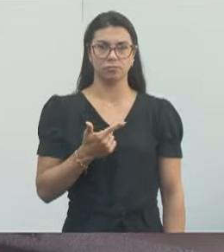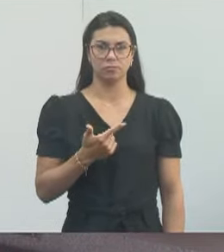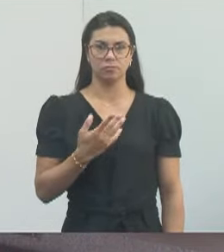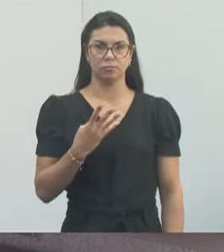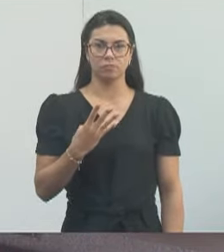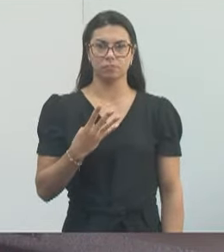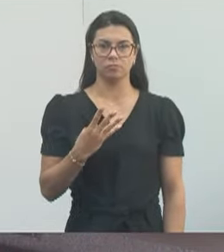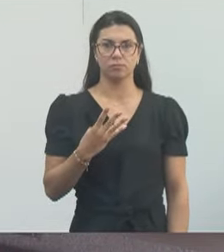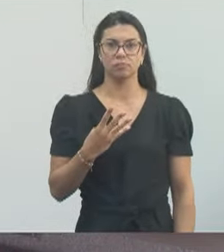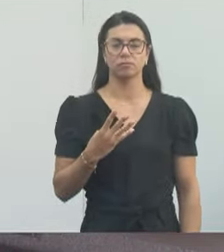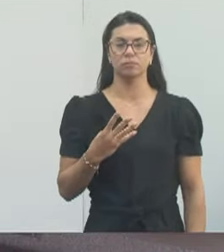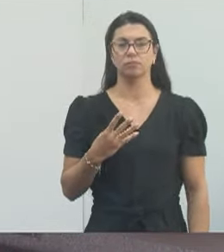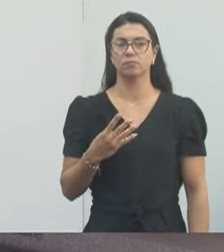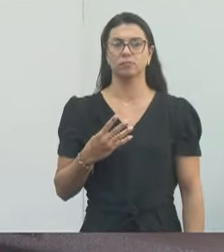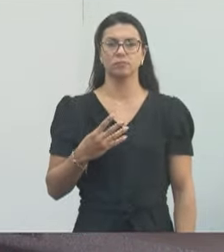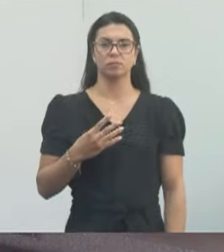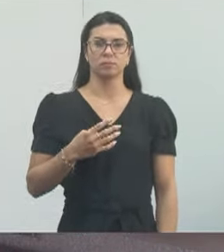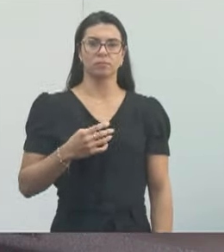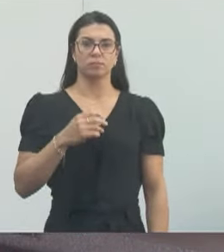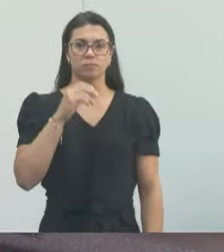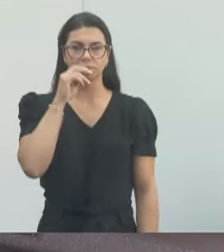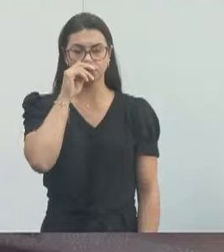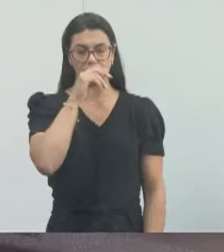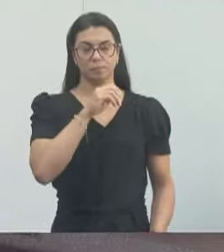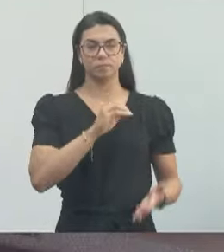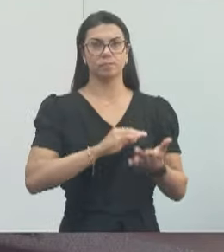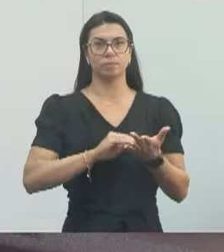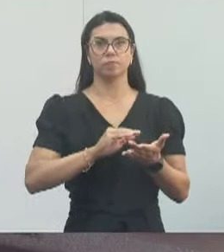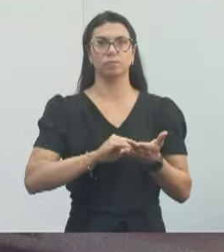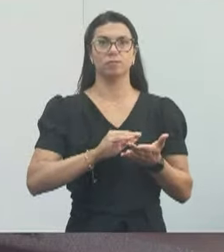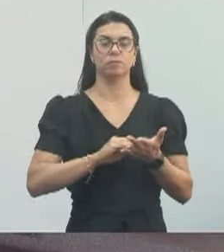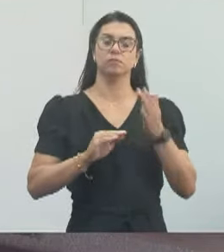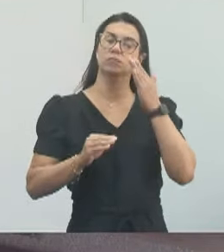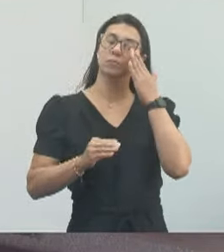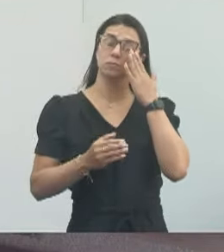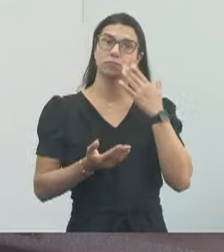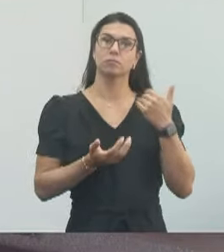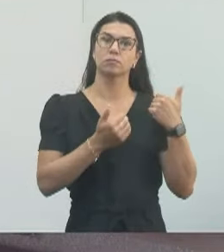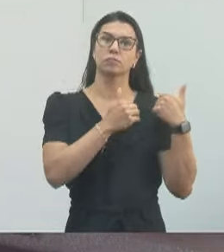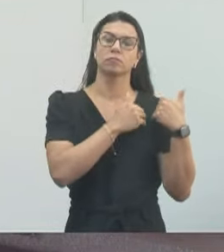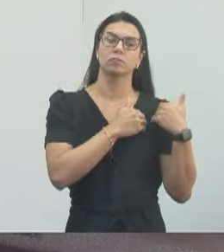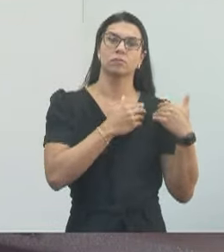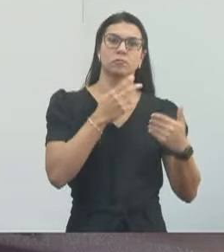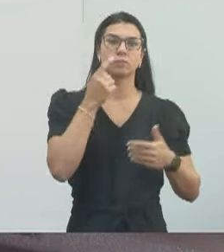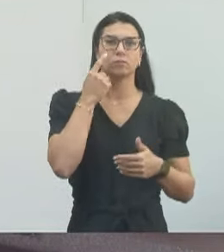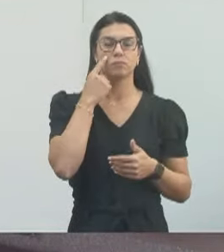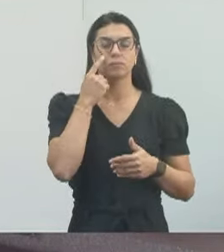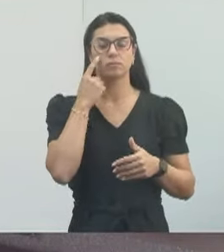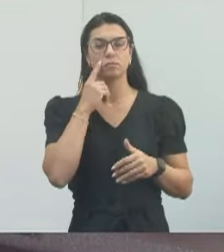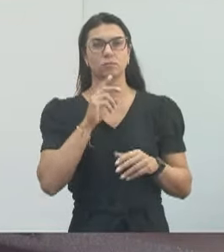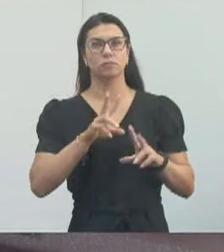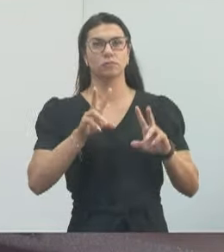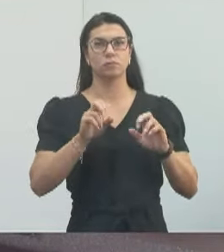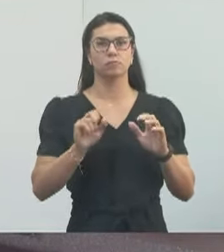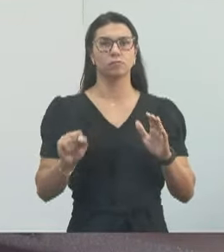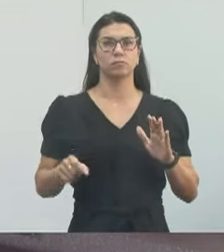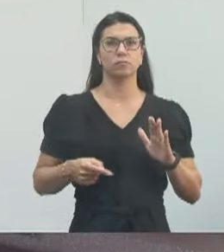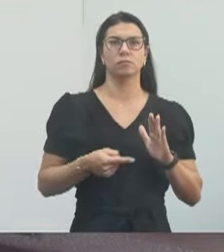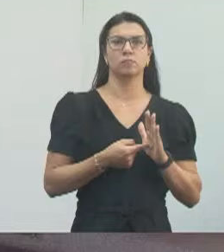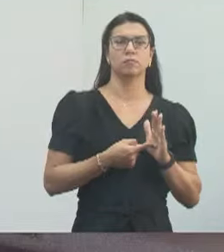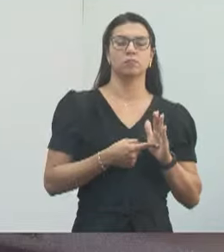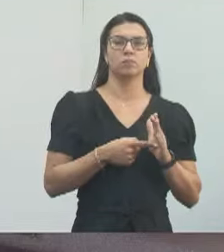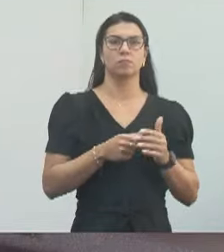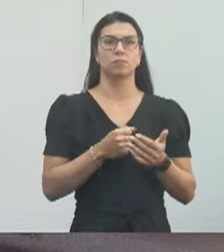de procedimentos da Prefeitura Municipal de jacar através da secretaria competente para averiguação de denúncias de maltrato